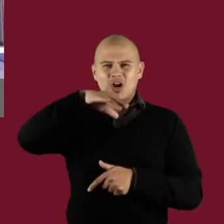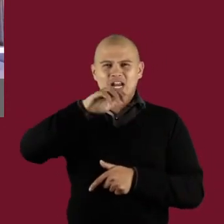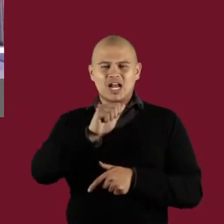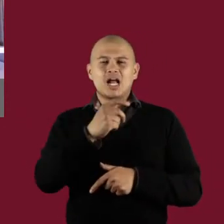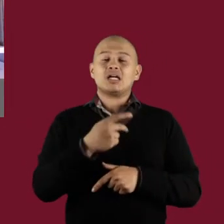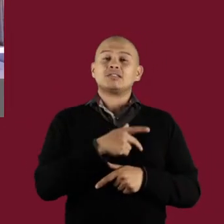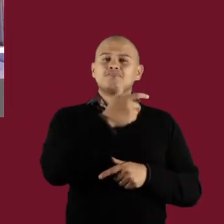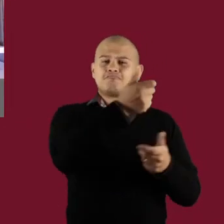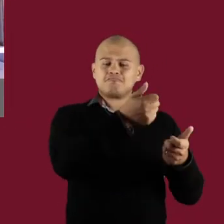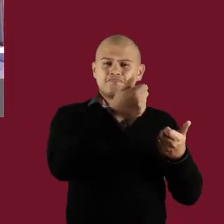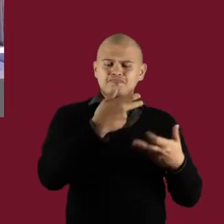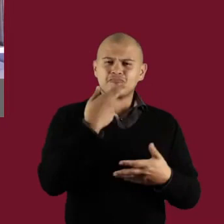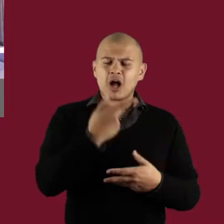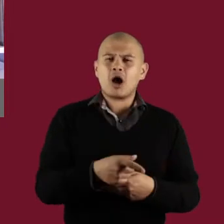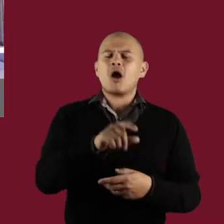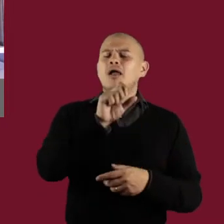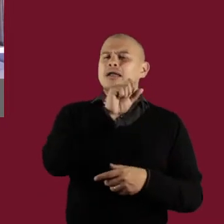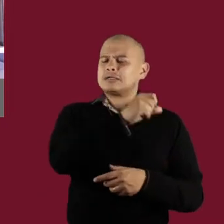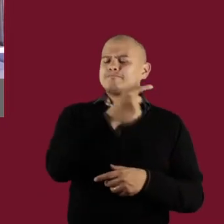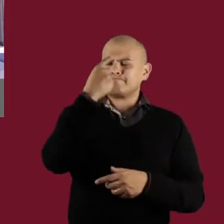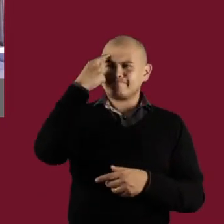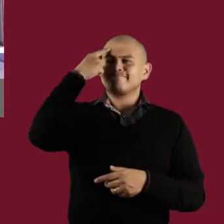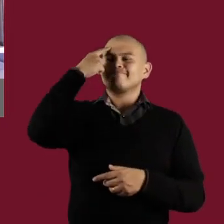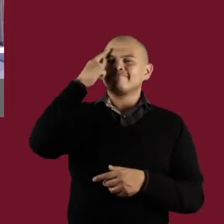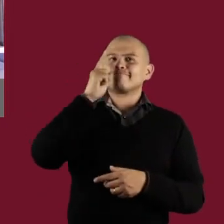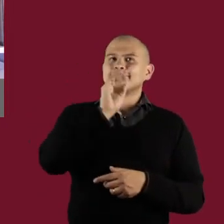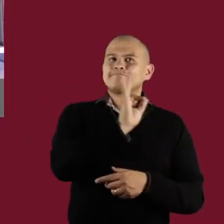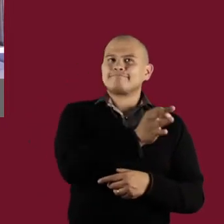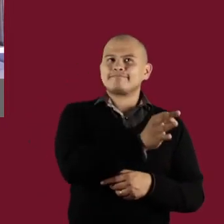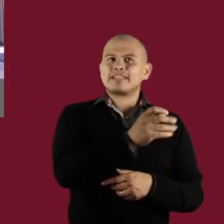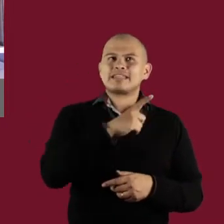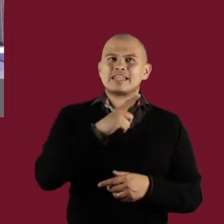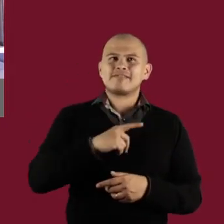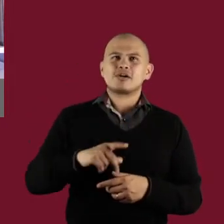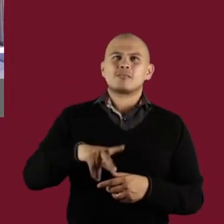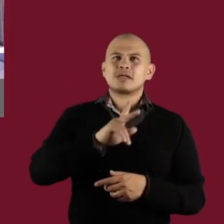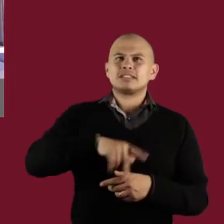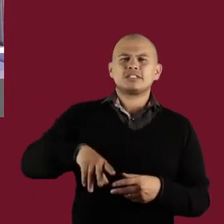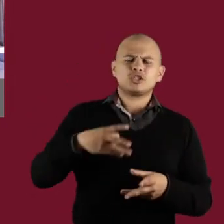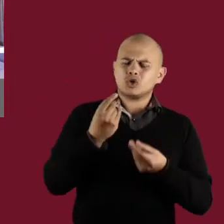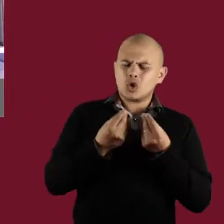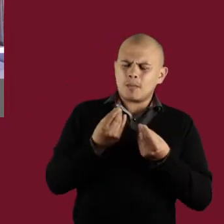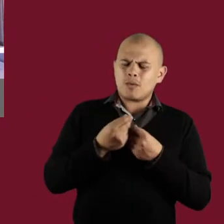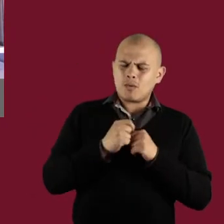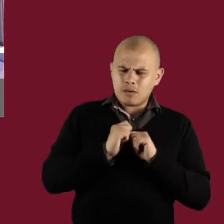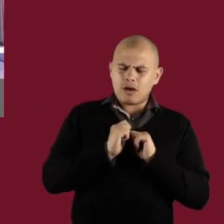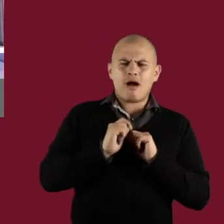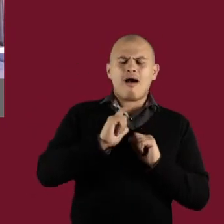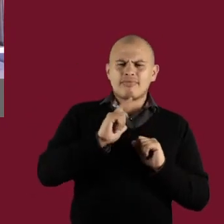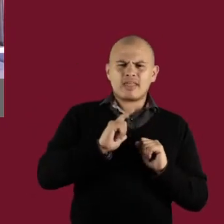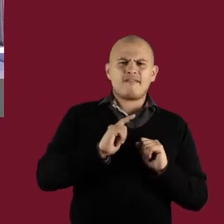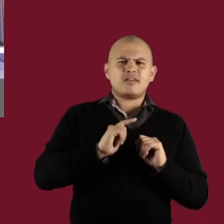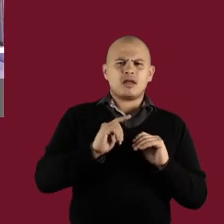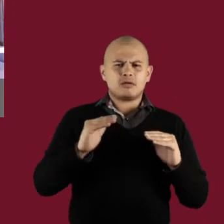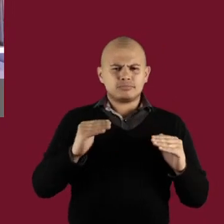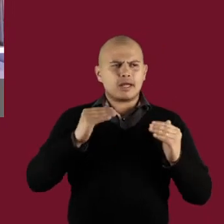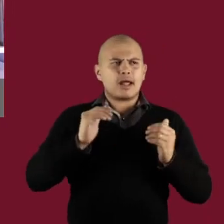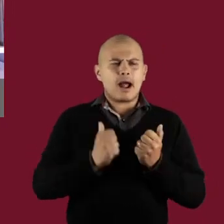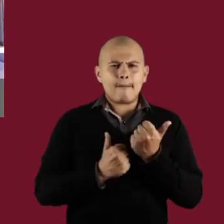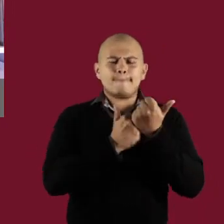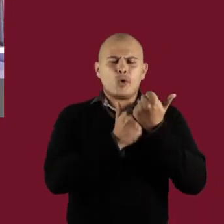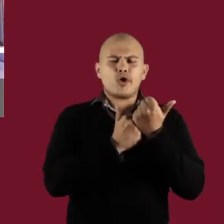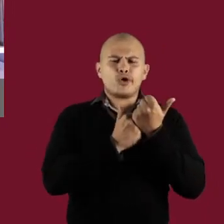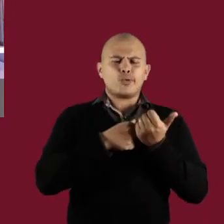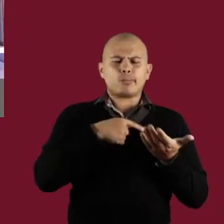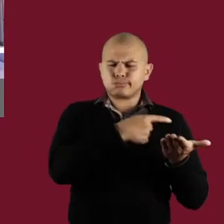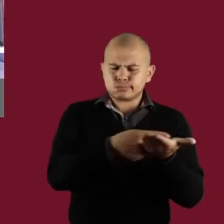de um presidente que disse que, olha, eu apoio o acordo ortográfico, mas,